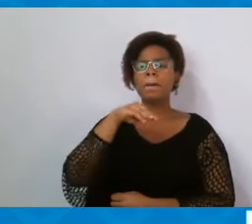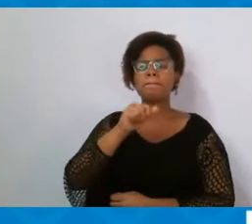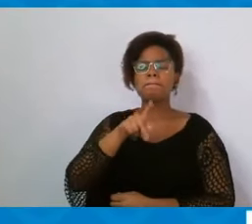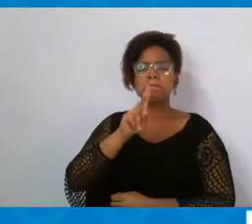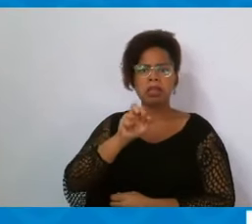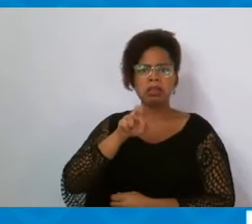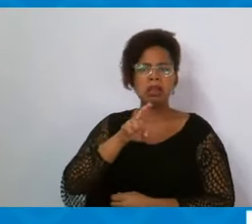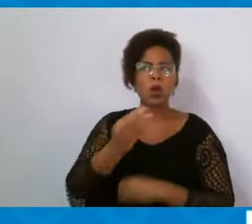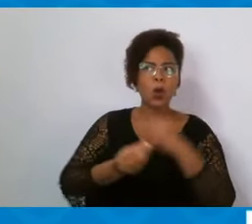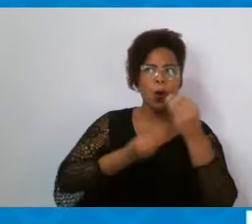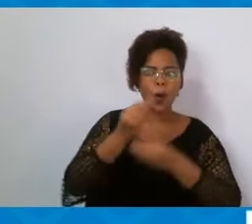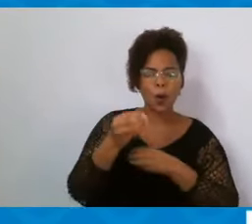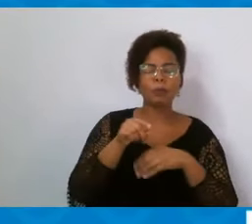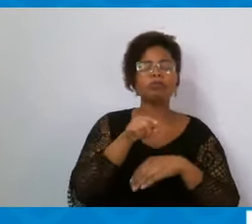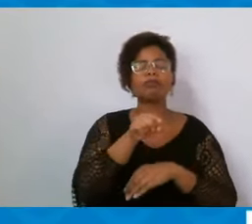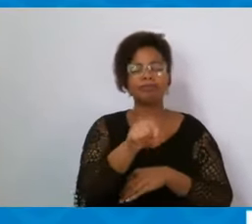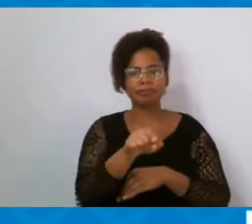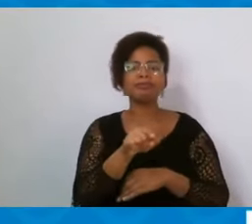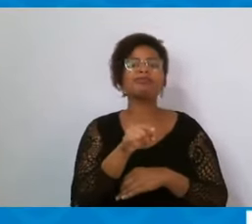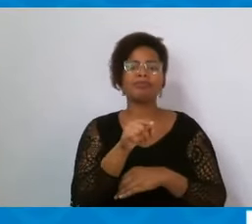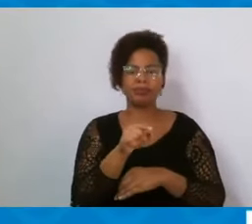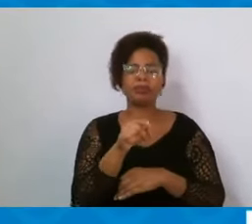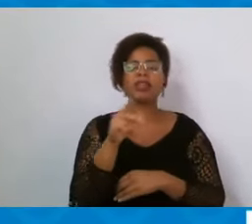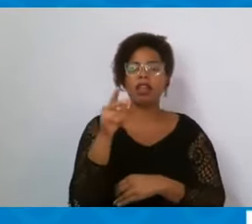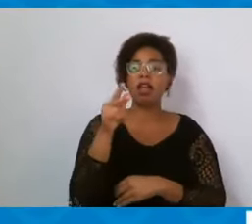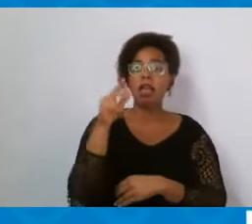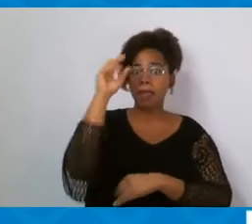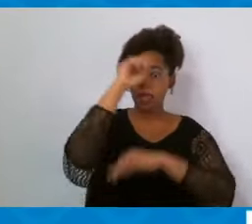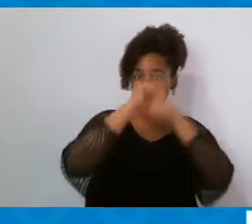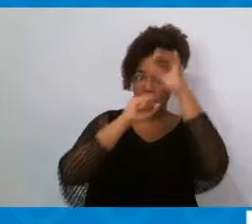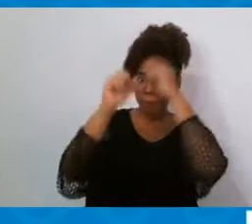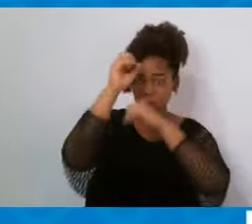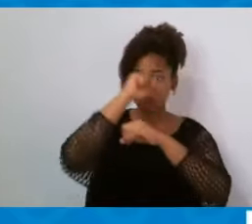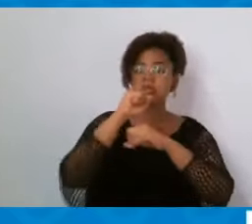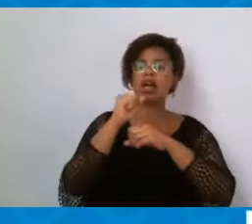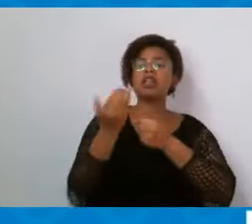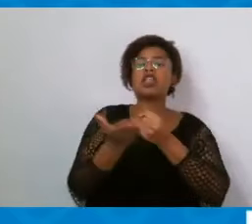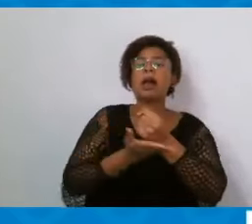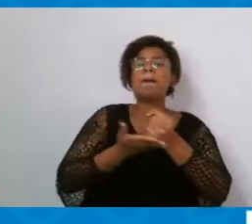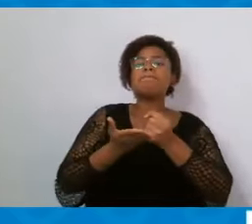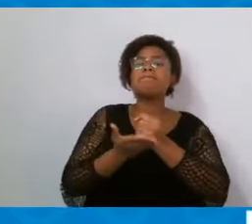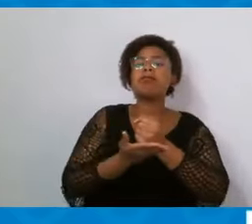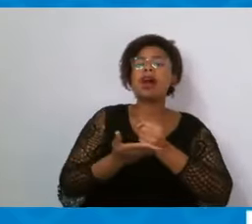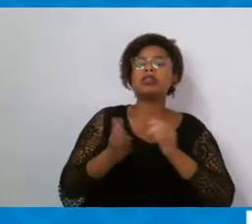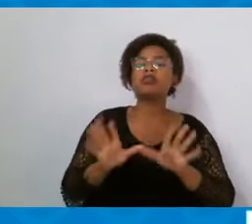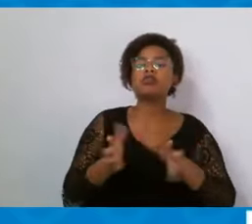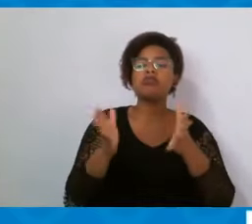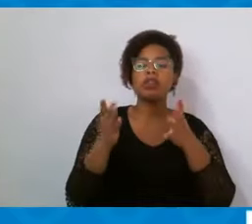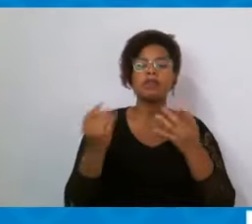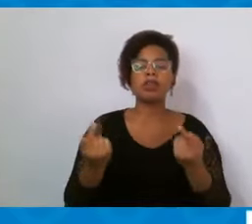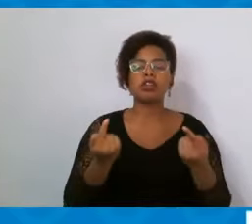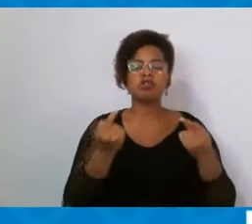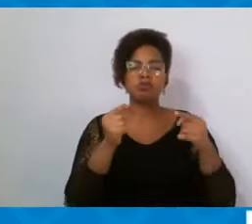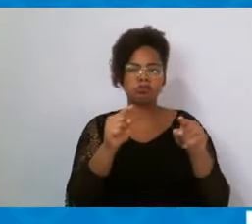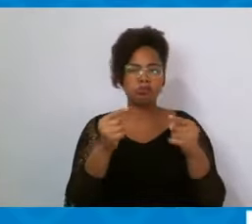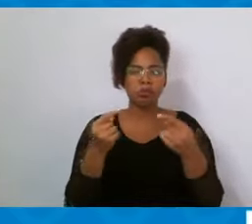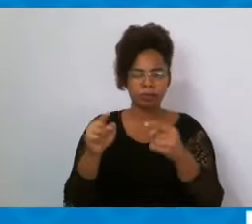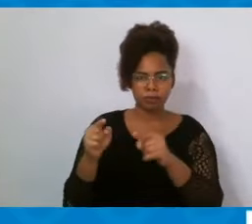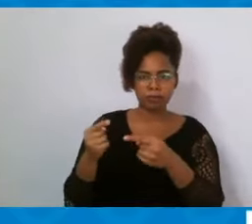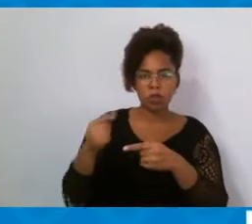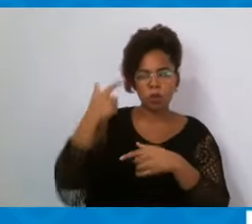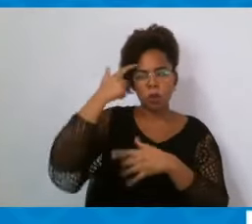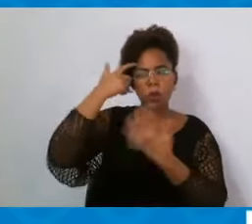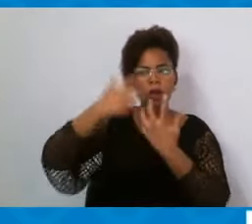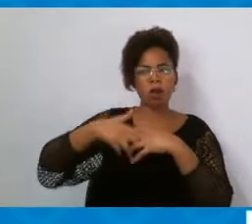desafios, do inglês challenge-based learning, né, aprendizagem baseada em desafios, que